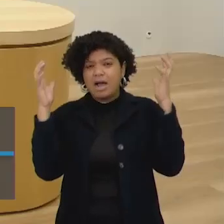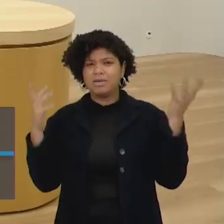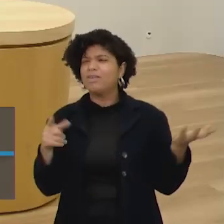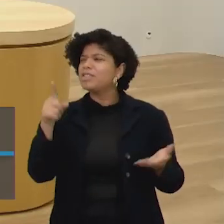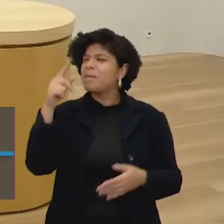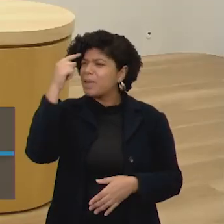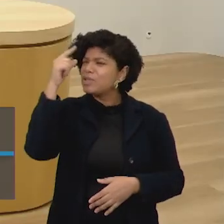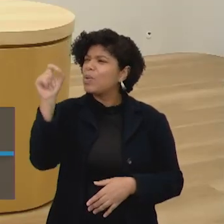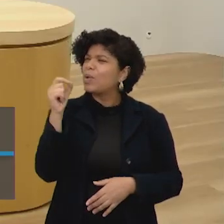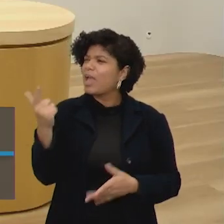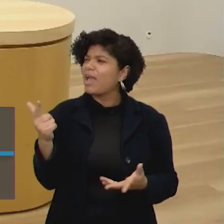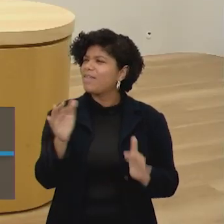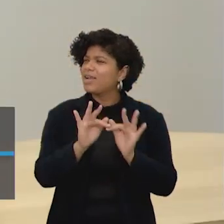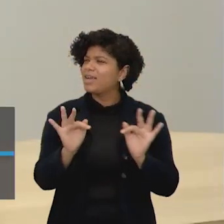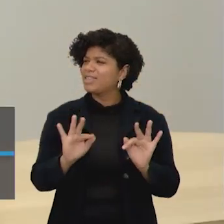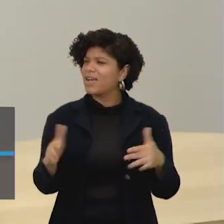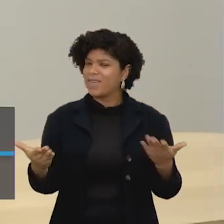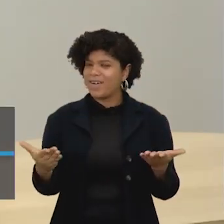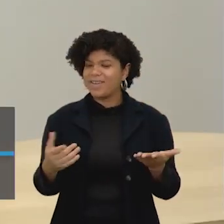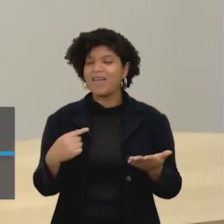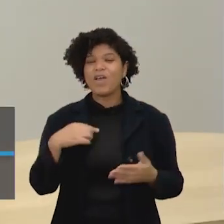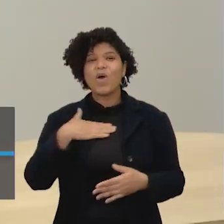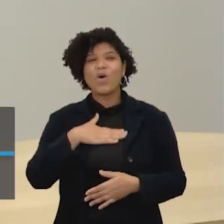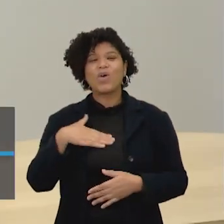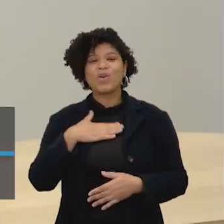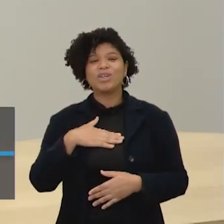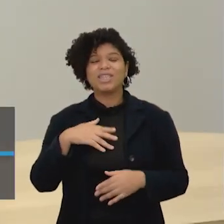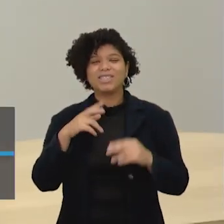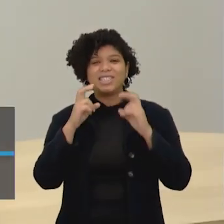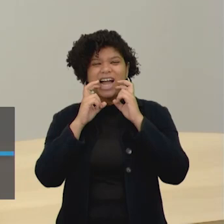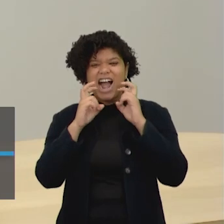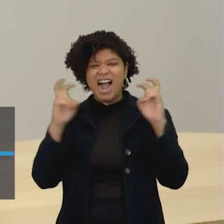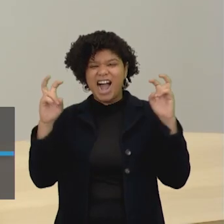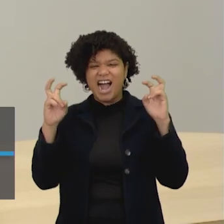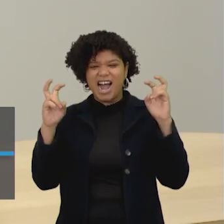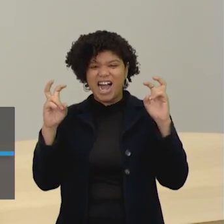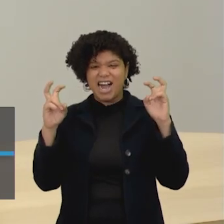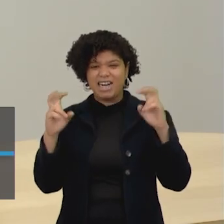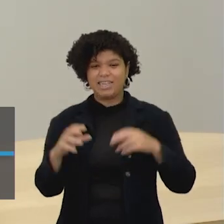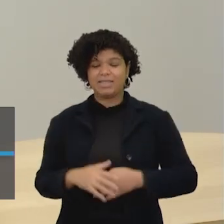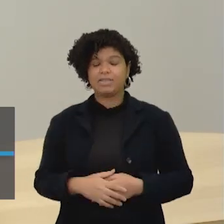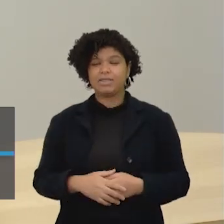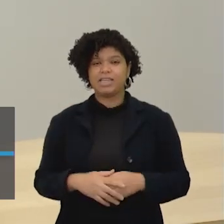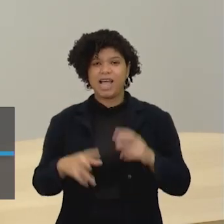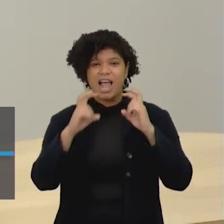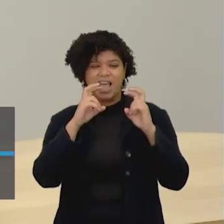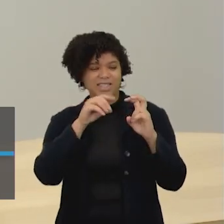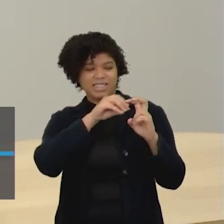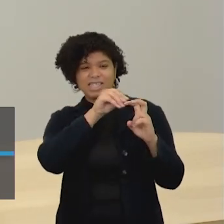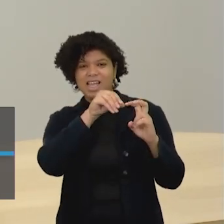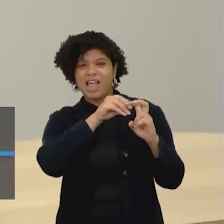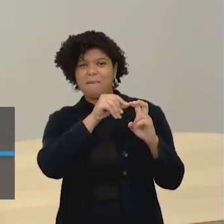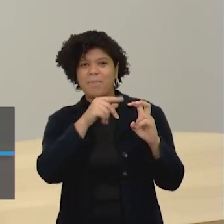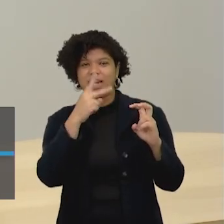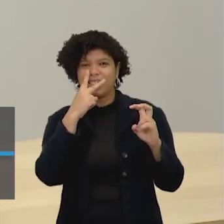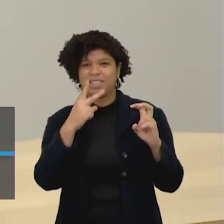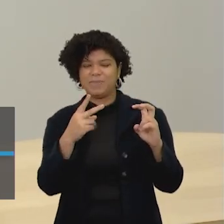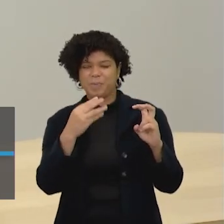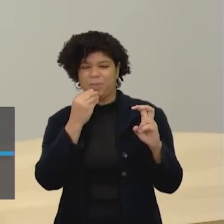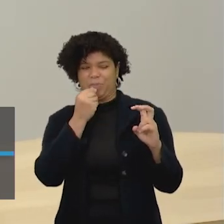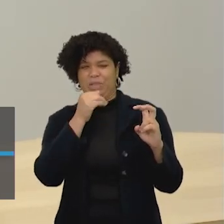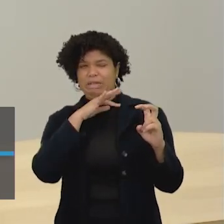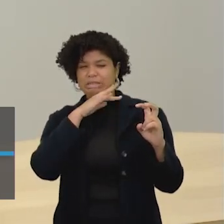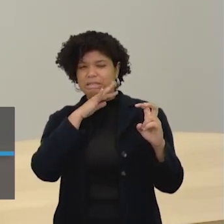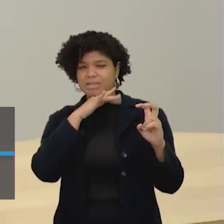Não quando era, criou? não era. Eu gostei do amarelo ardido. Amarelo ardido foi isso que ela colocou? Ardido. Berro ardido, né? Que ela colocou. Que berro ardido. Berro ardido. Ela